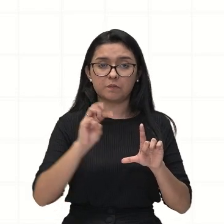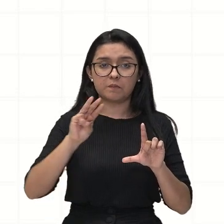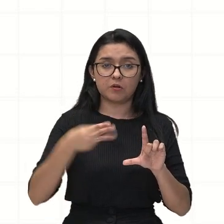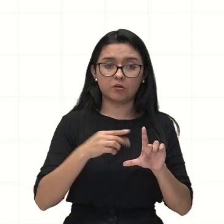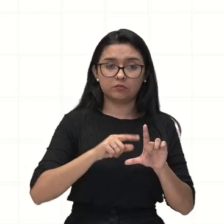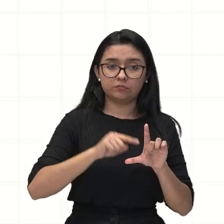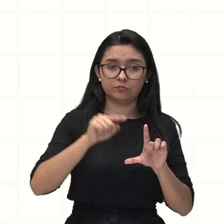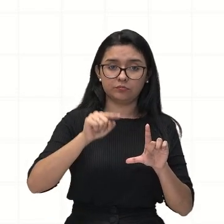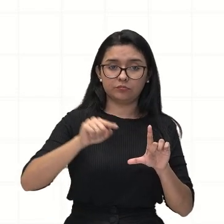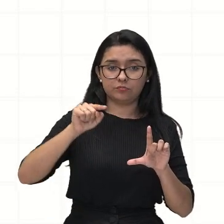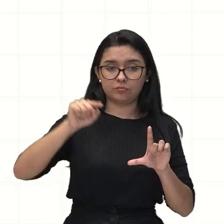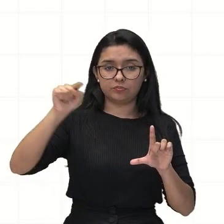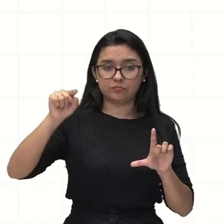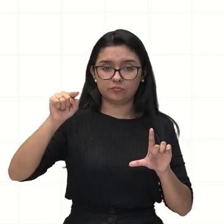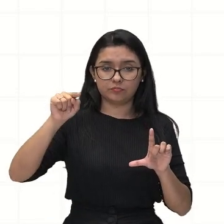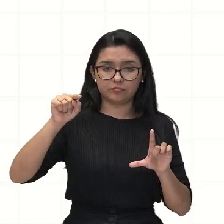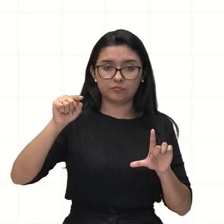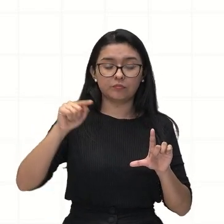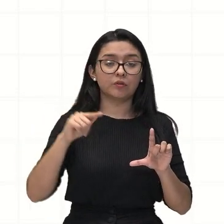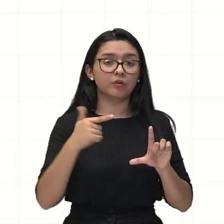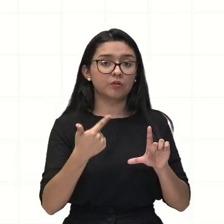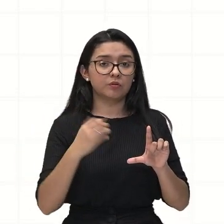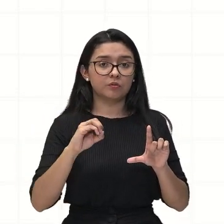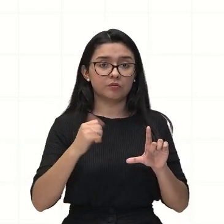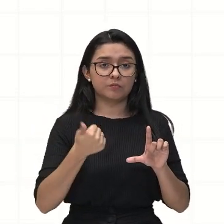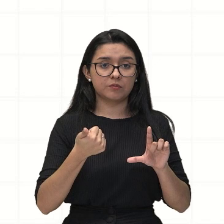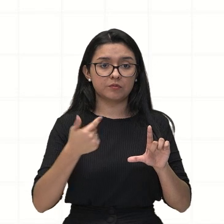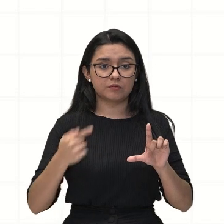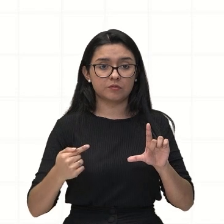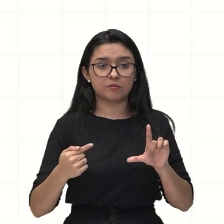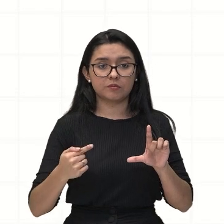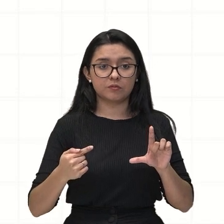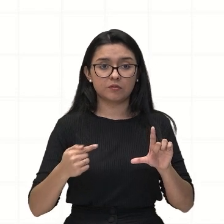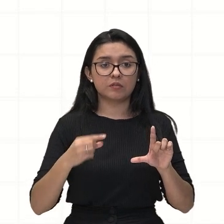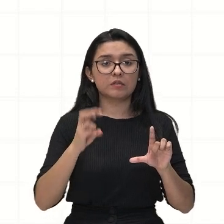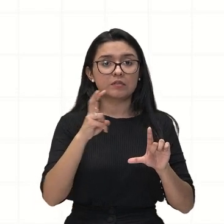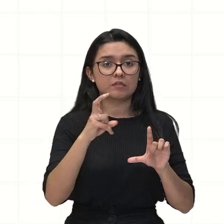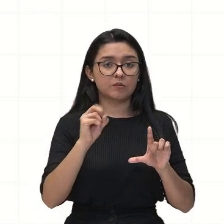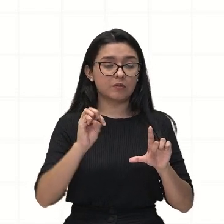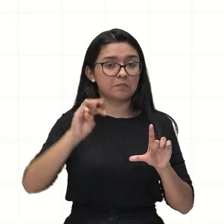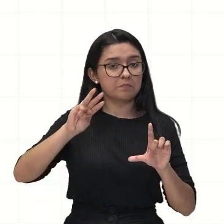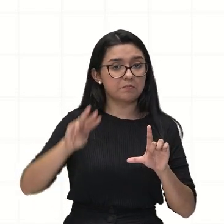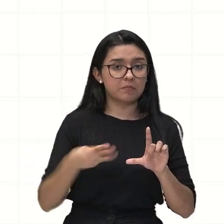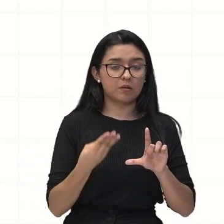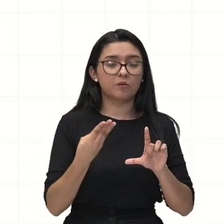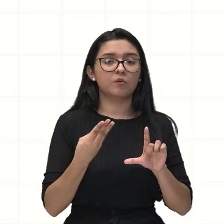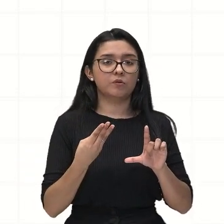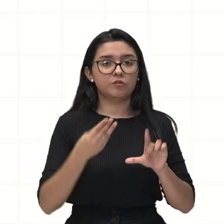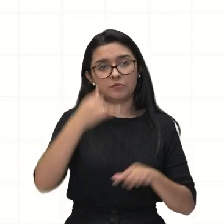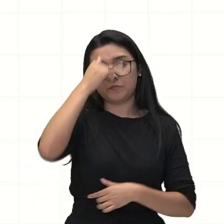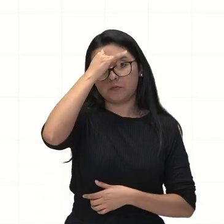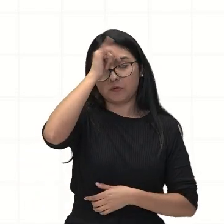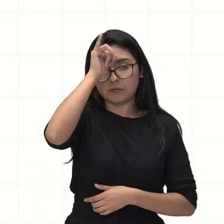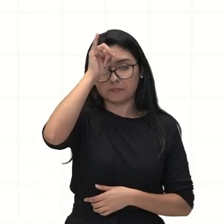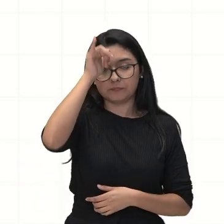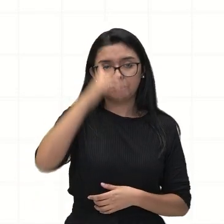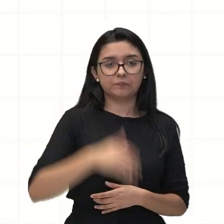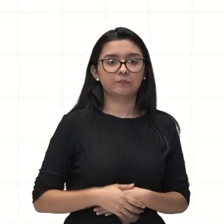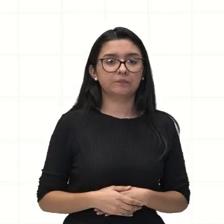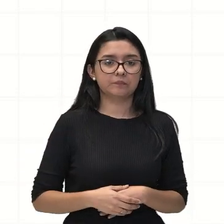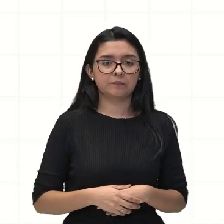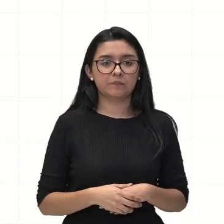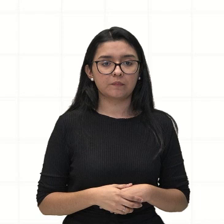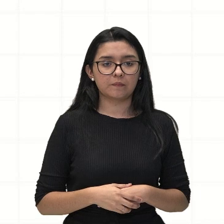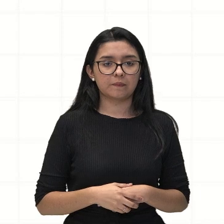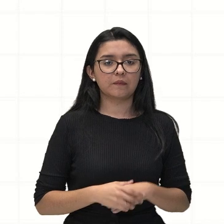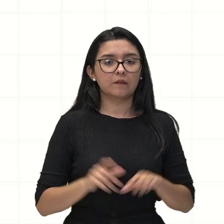E chegou a este valor aqui em 2017, na taxa de 50 milhões de bovinos, né? Fonte,